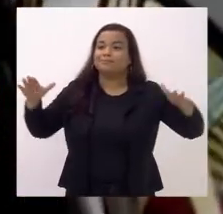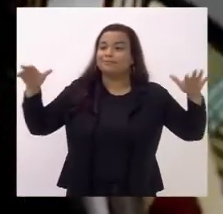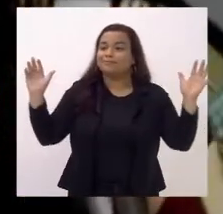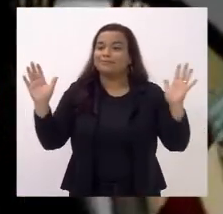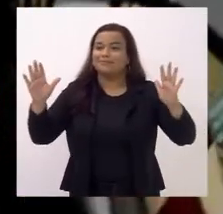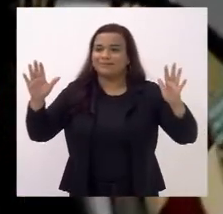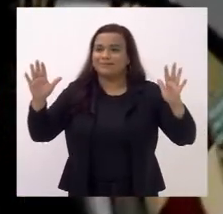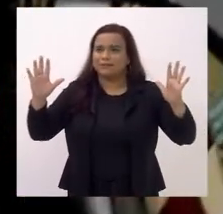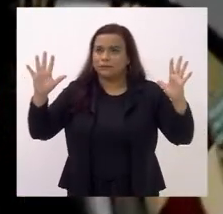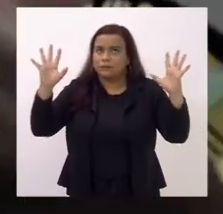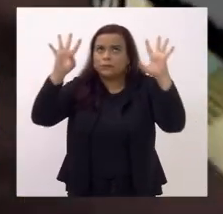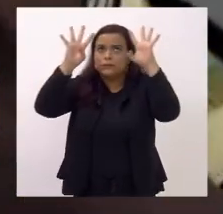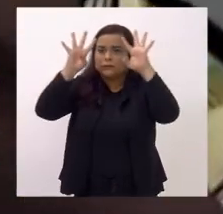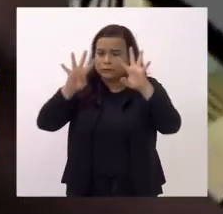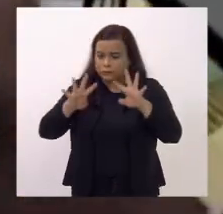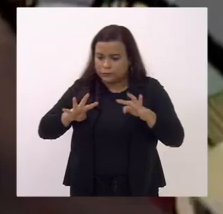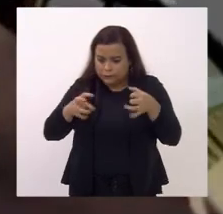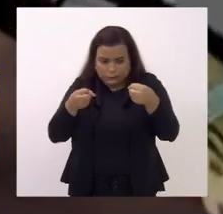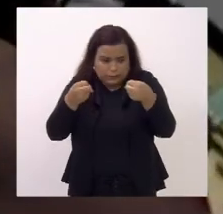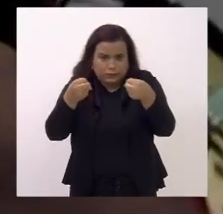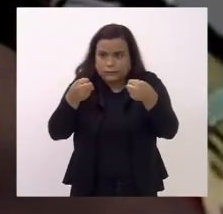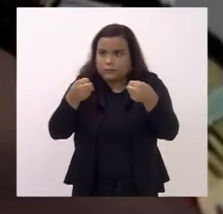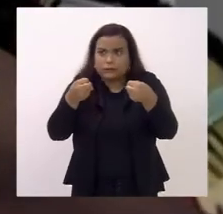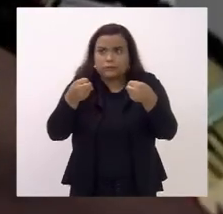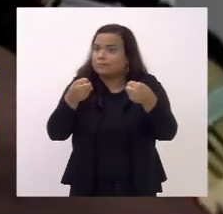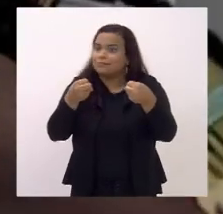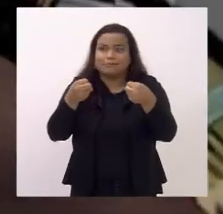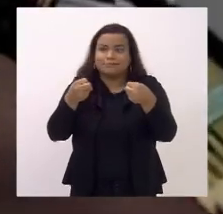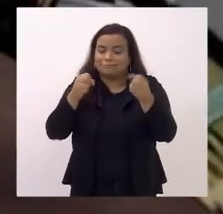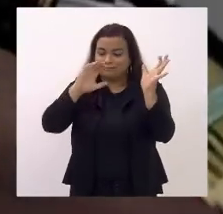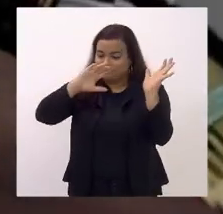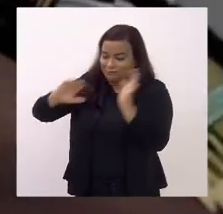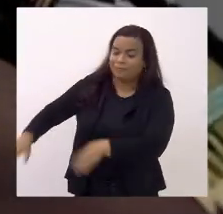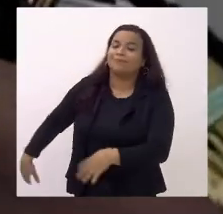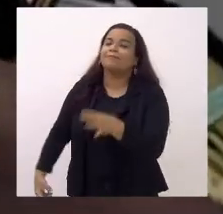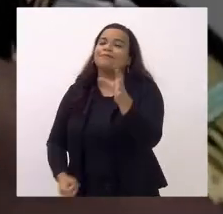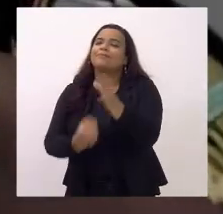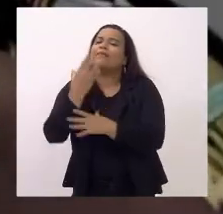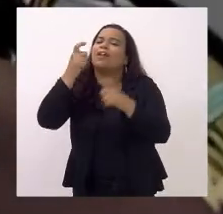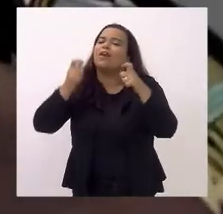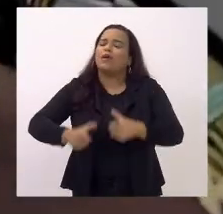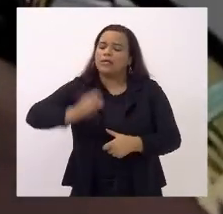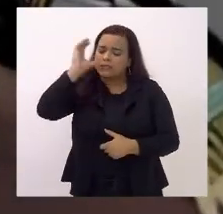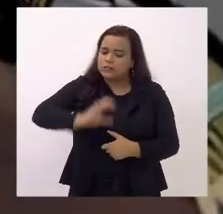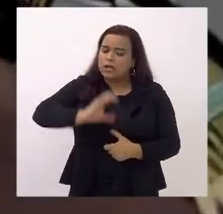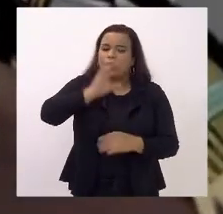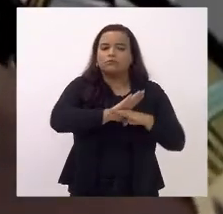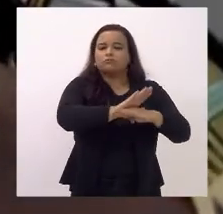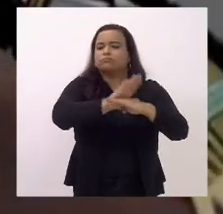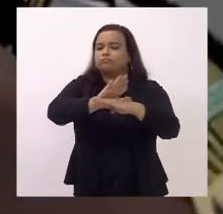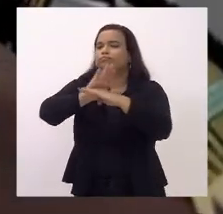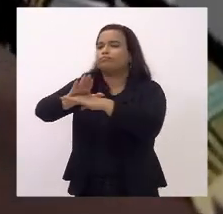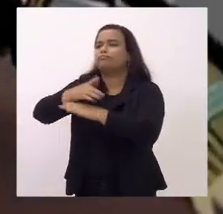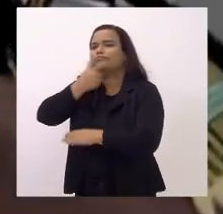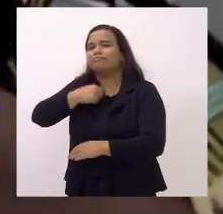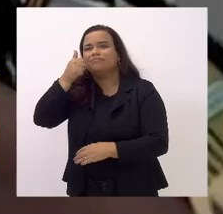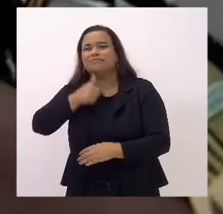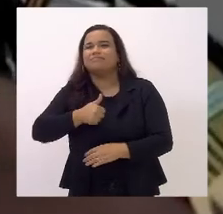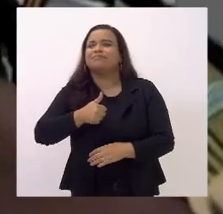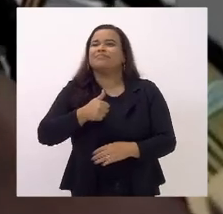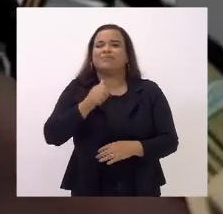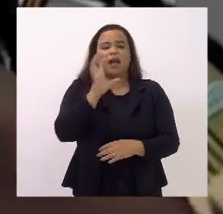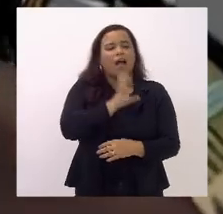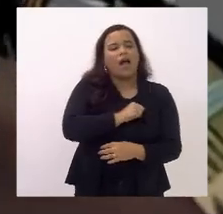lugares de fato, que eduquem, que construam cidadãos e cidadãs que amem o seu próximo, que amem